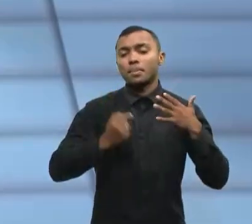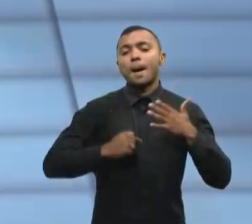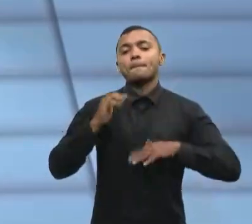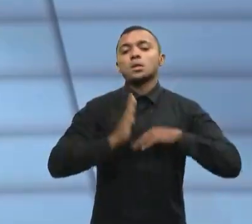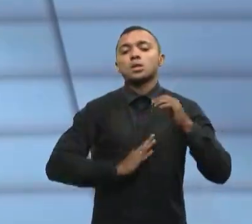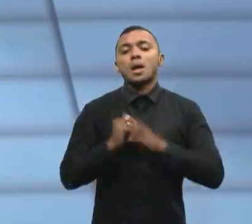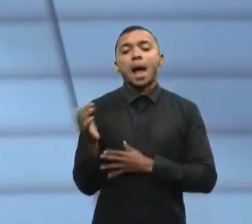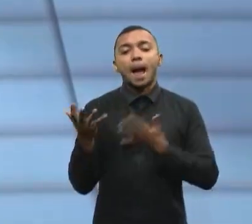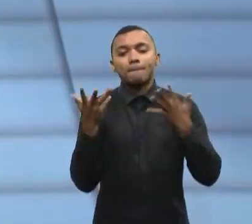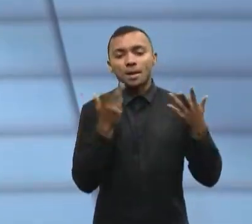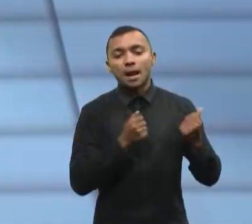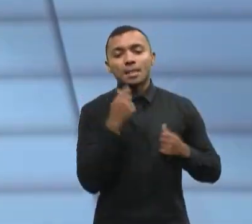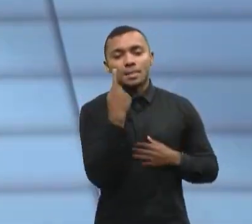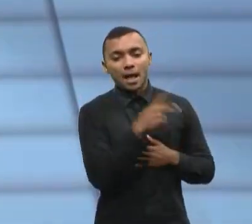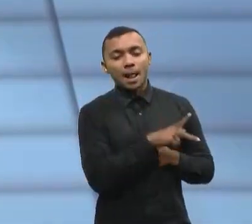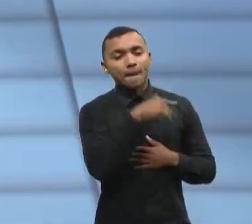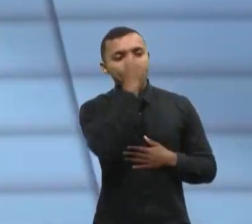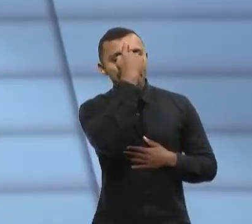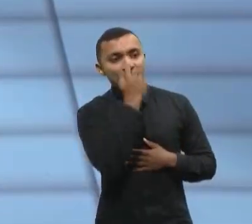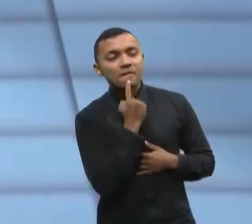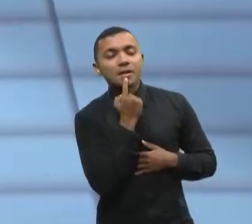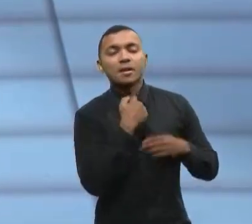da personalidade dela, né? Vários